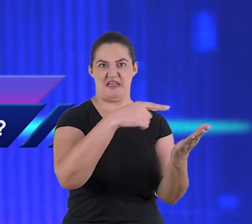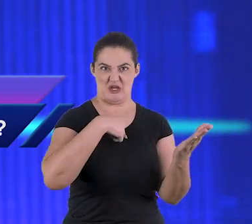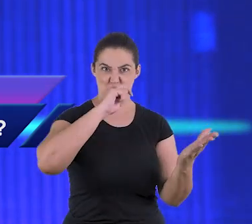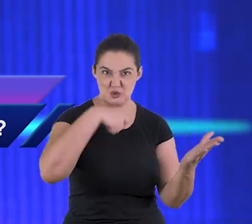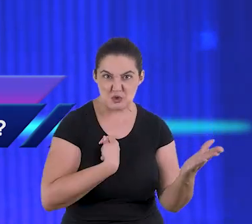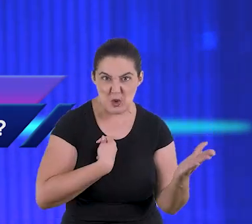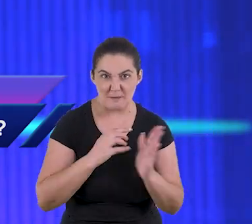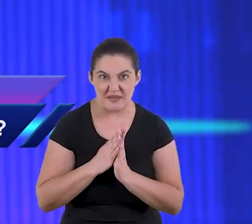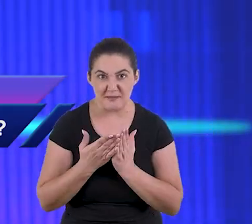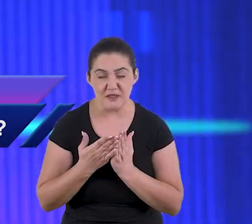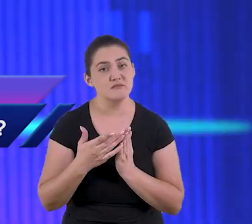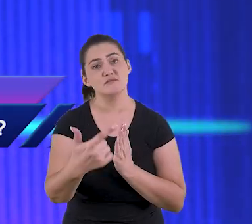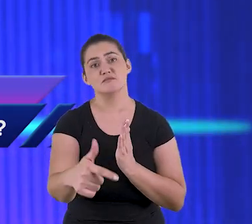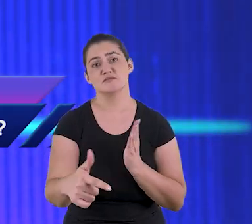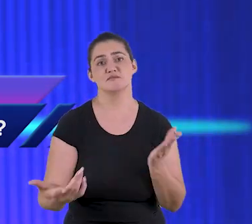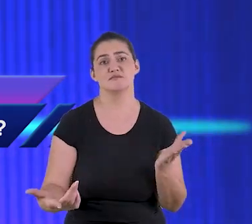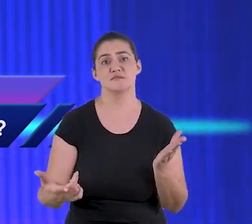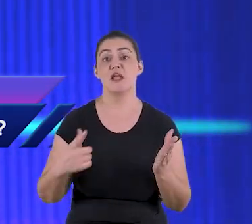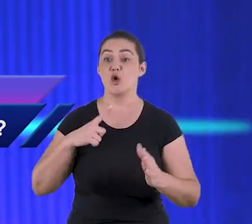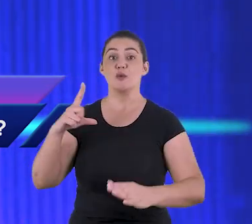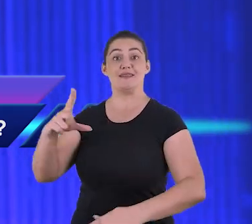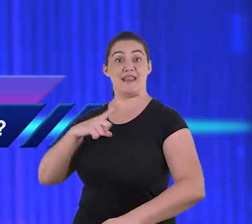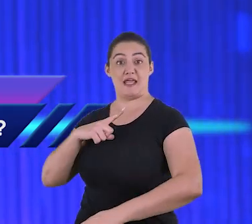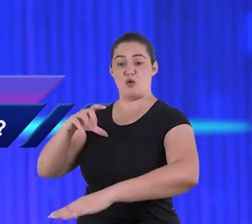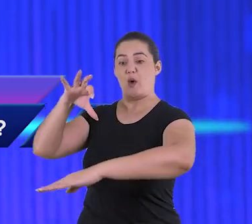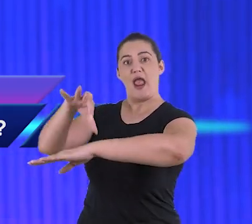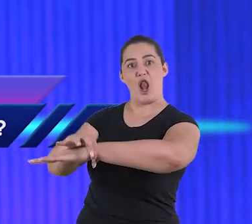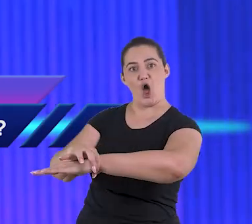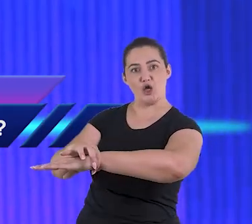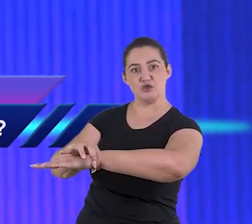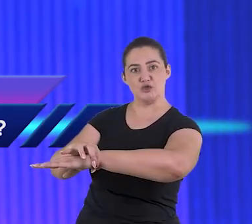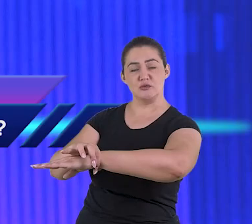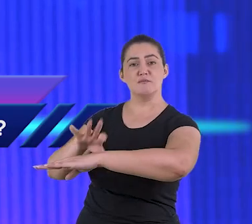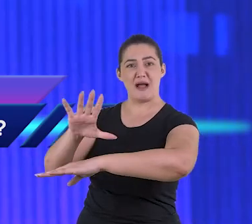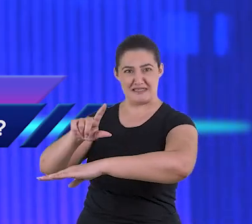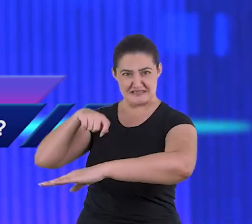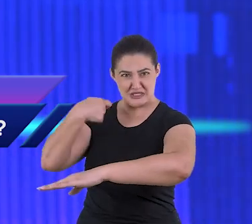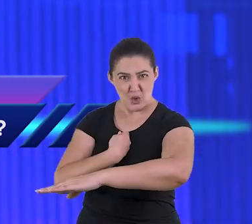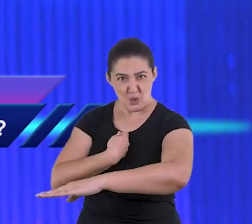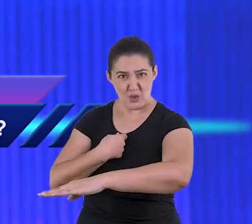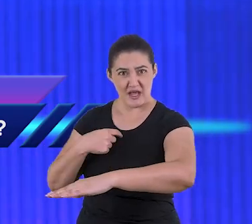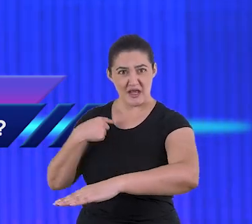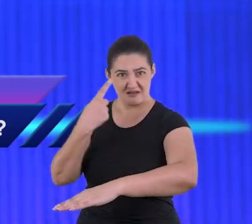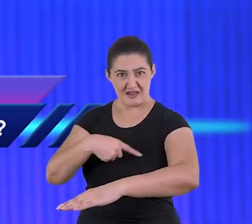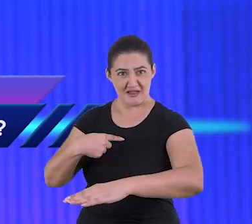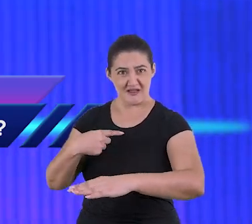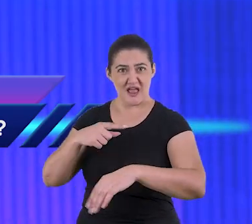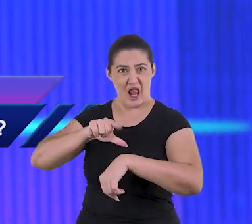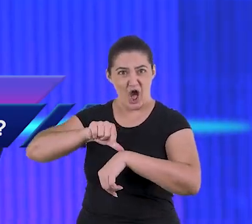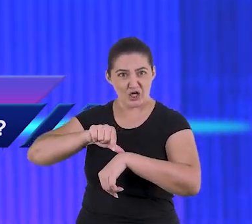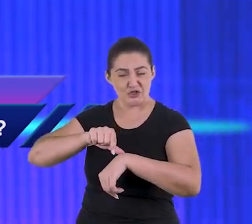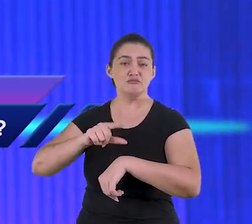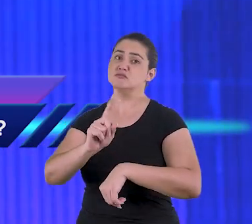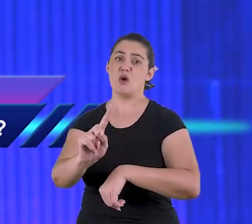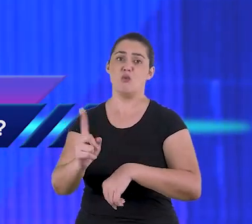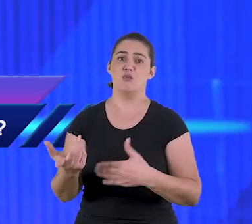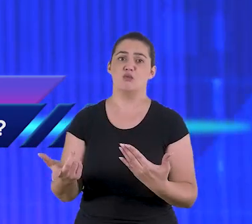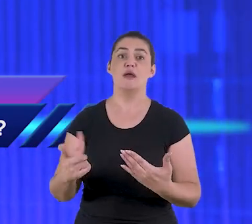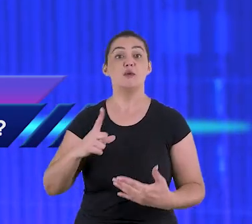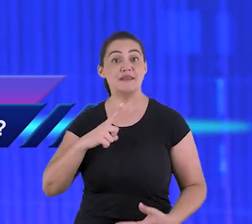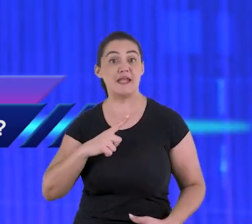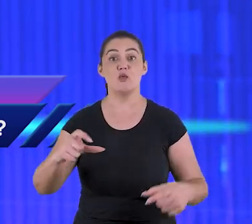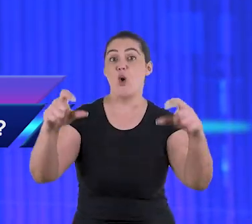Bíblia, mas eu não sou uma Bíblia. Eu tenho um relógio, mas eu não sou um relógio. Eu tenho um óculos, mas eu não sou um